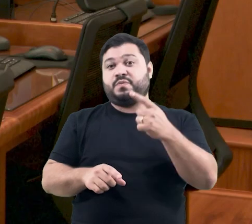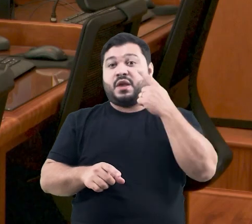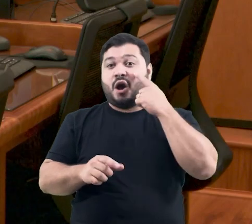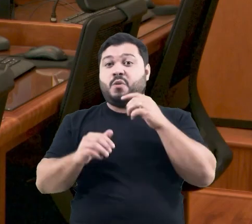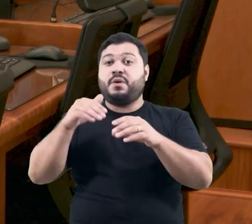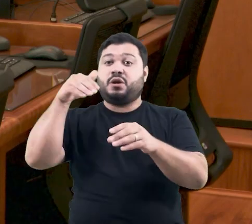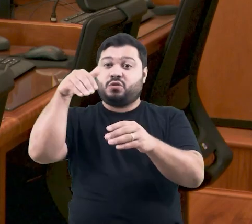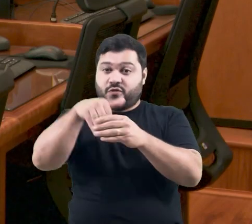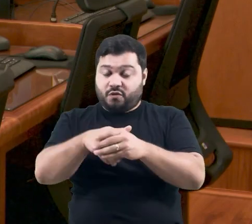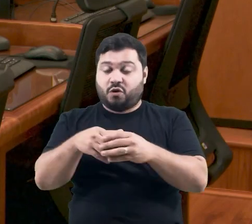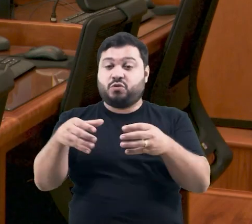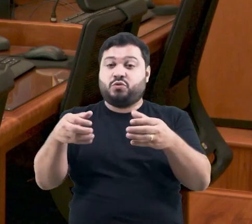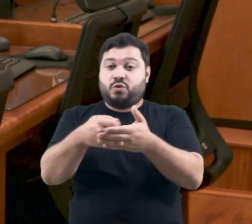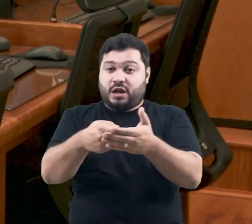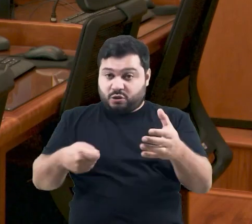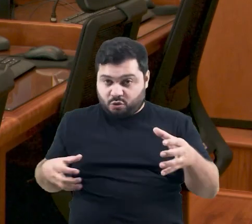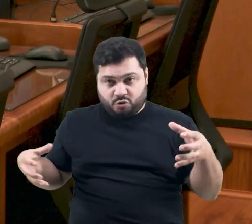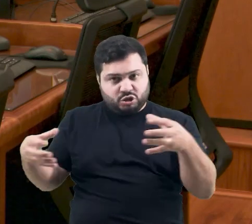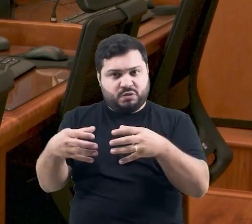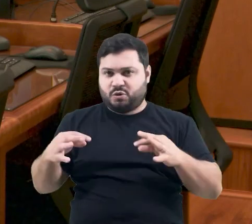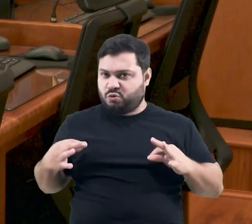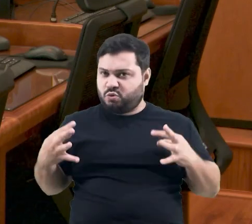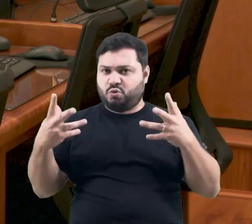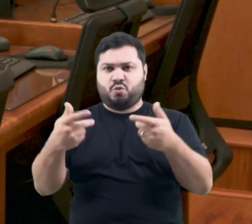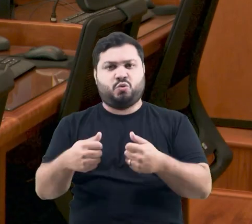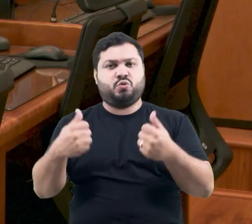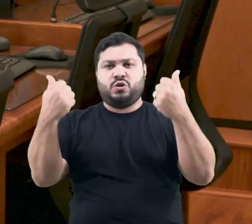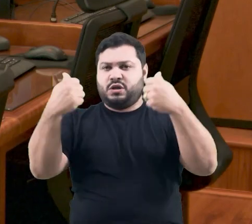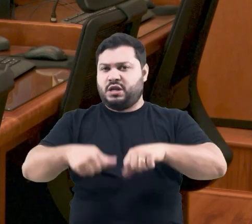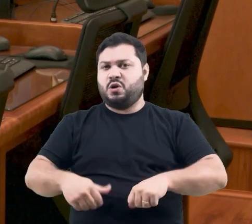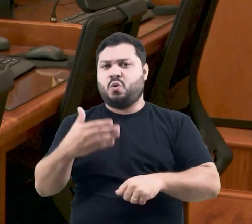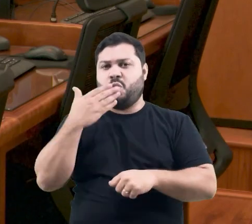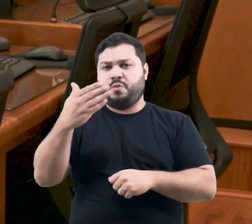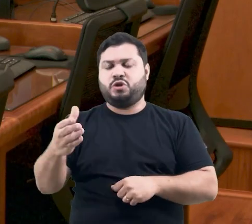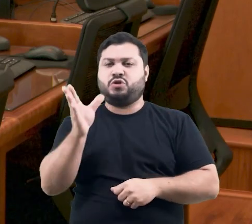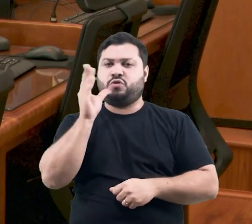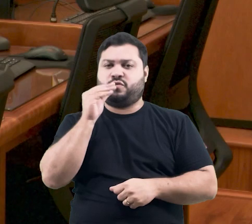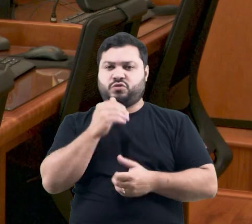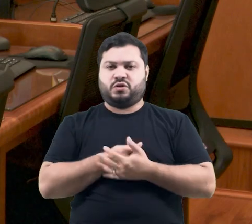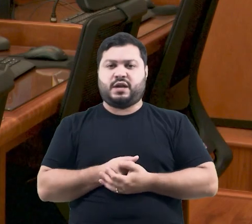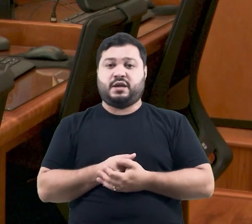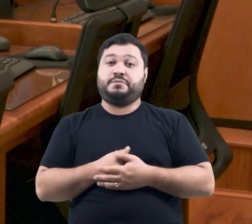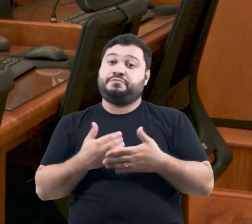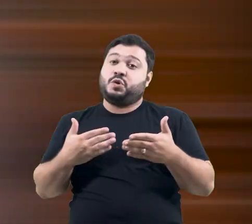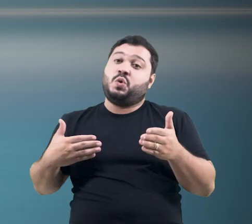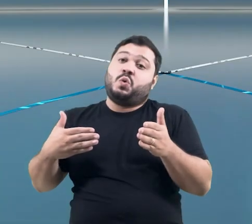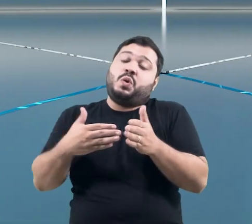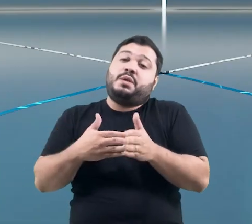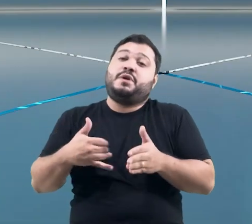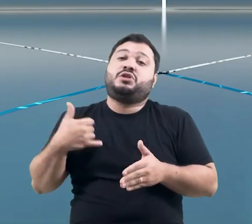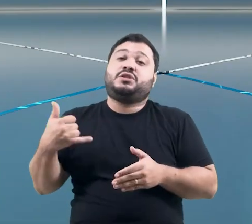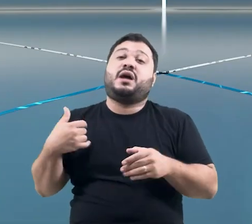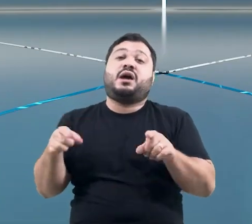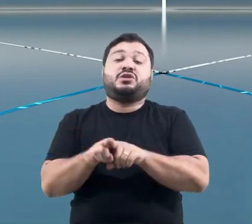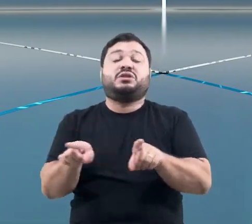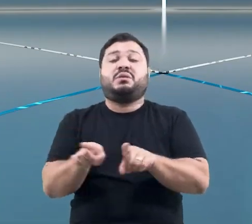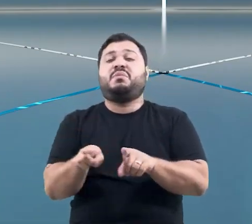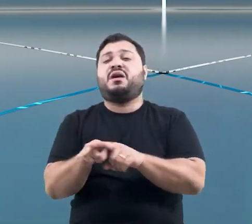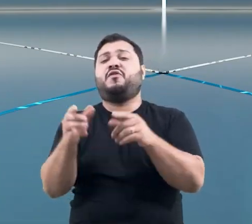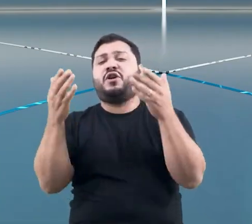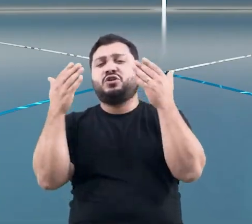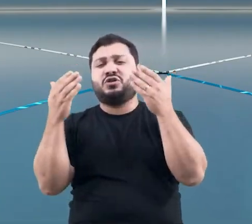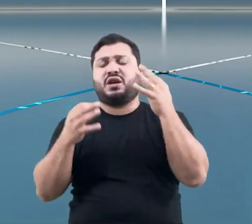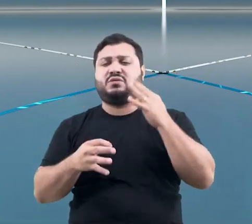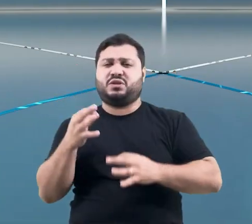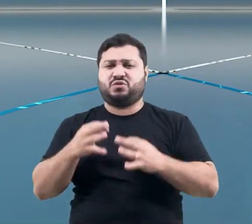legal. Acompanhando o voto do relator, o colegiado, por unanimidade, negou o pedido do empregado. O limite de idade